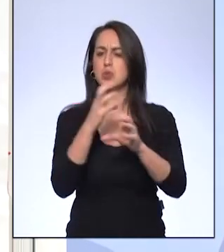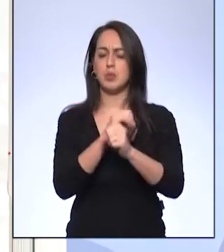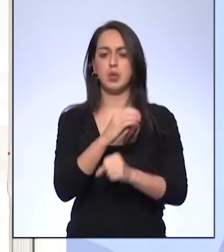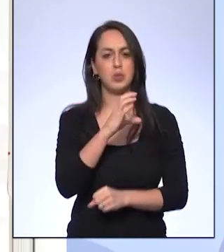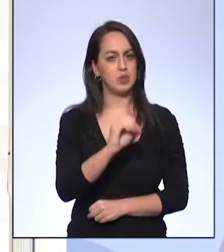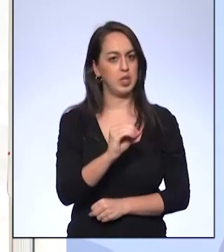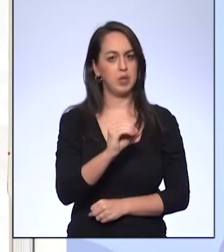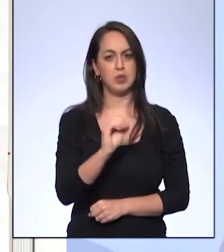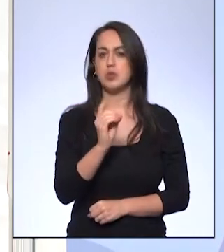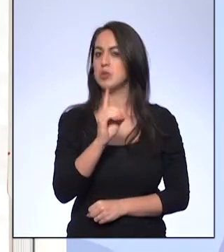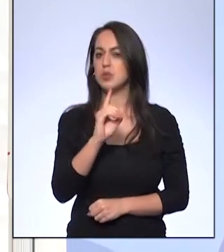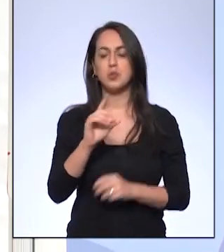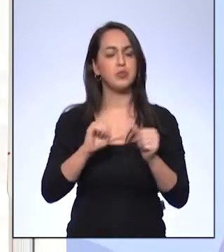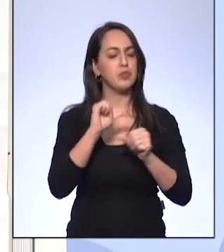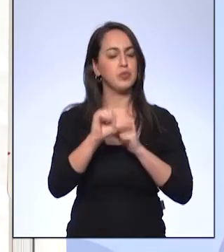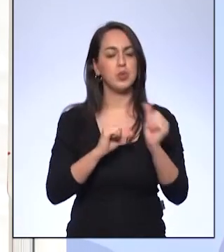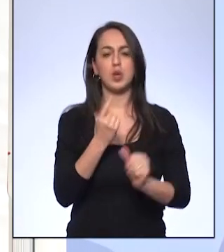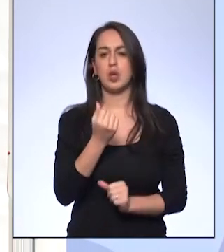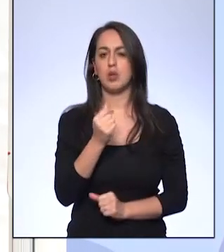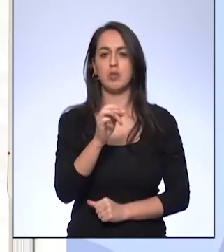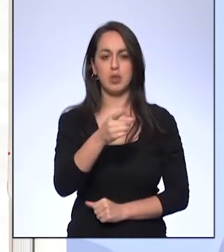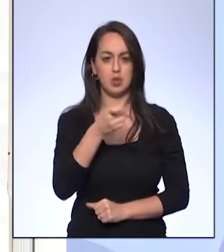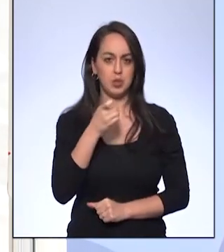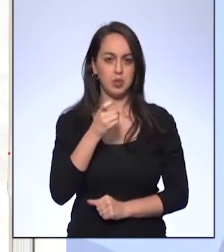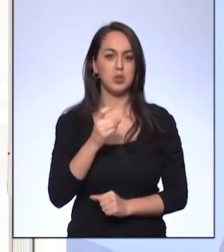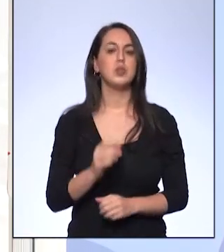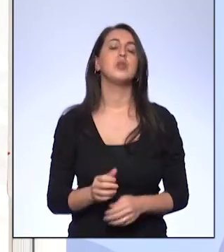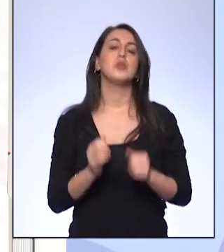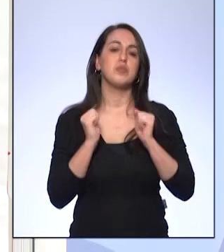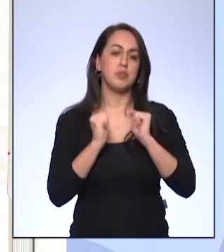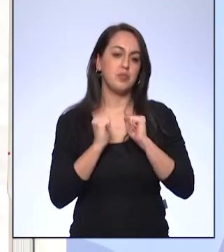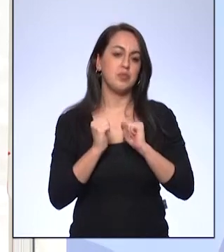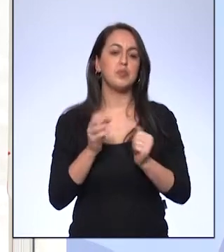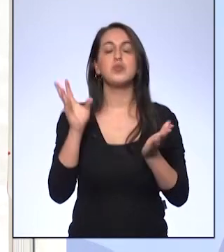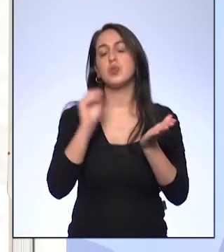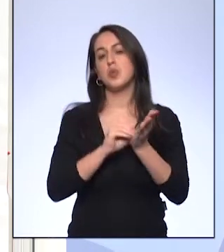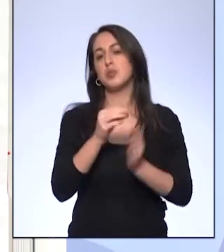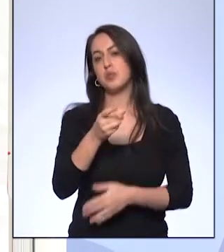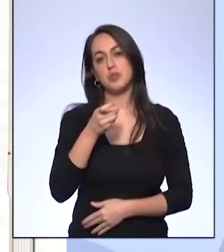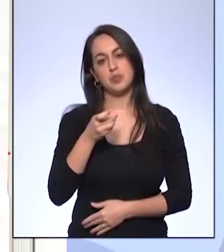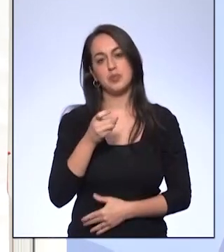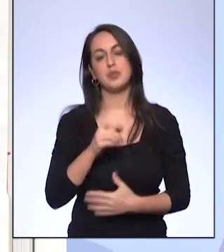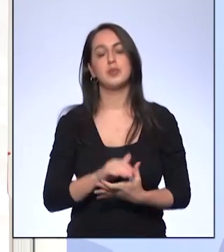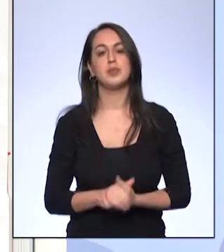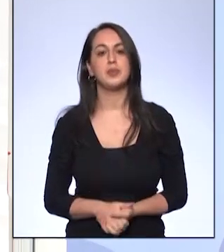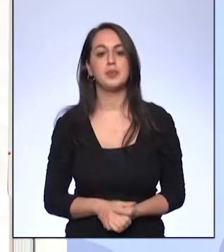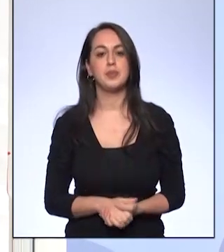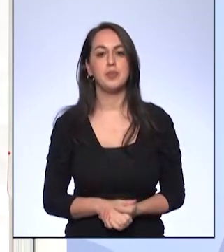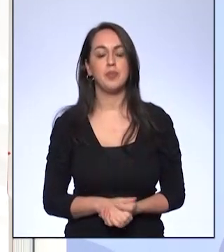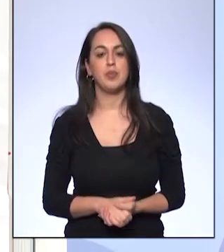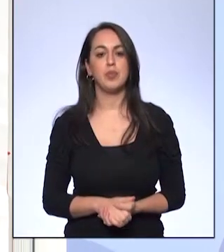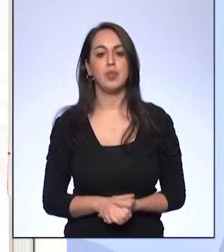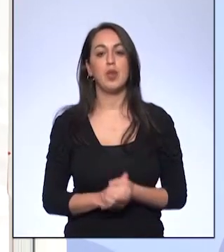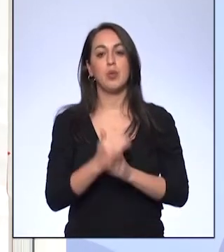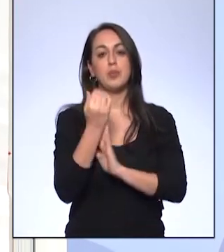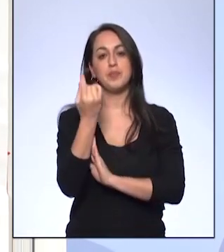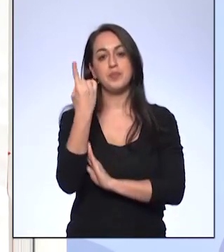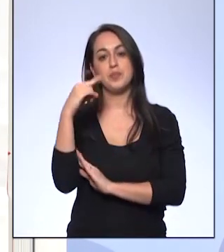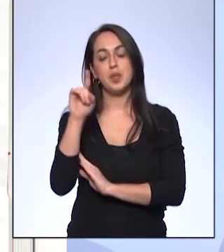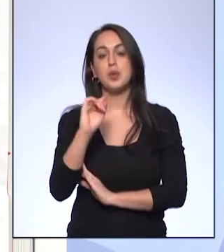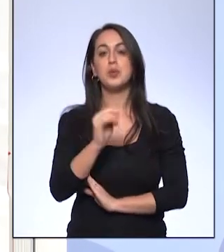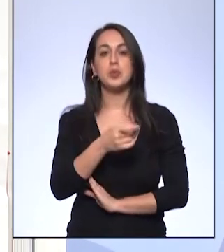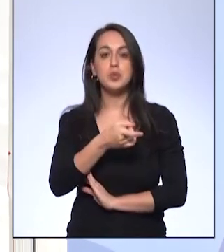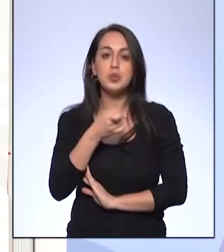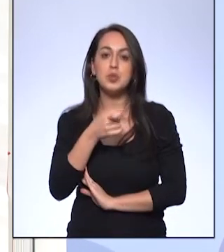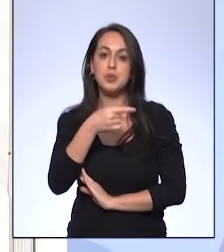vai mudar o valor do x. Então, eu posso colocar simplesmente x. E, na última,